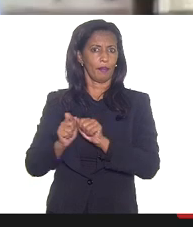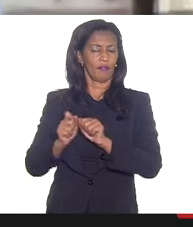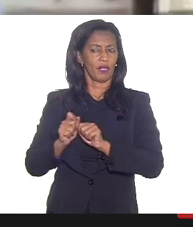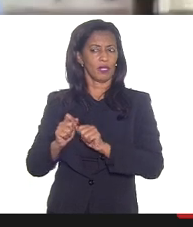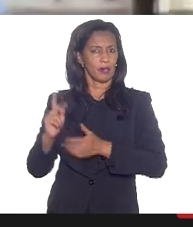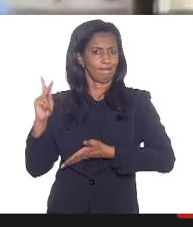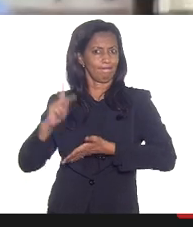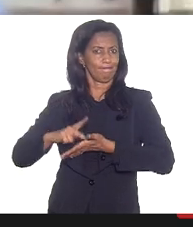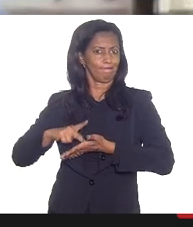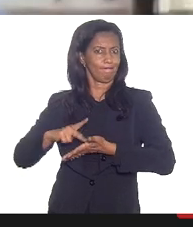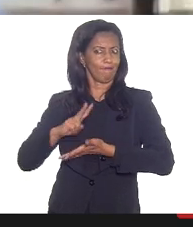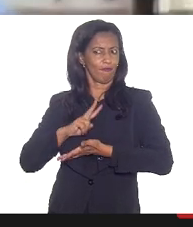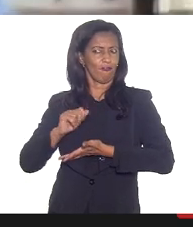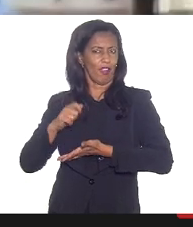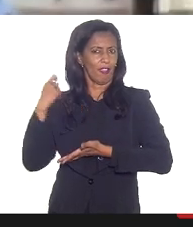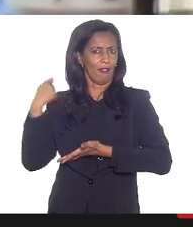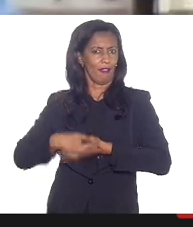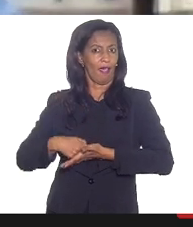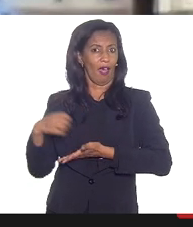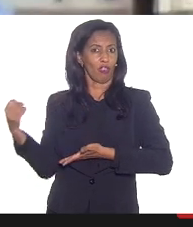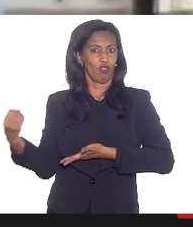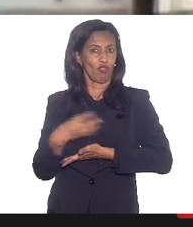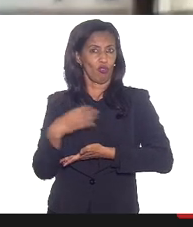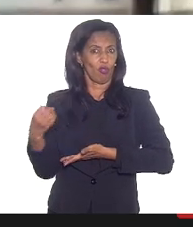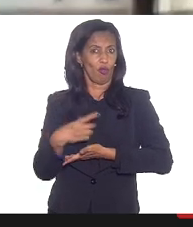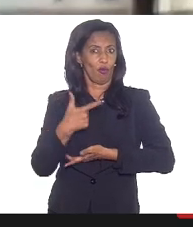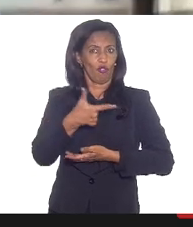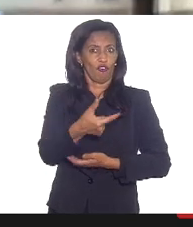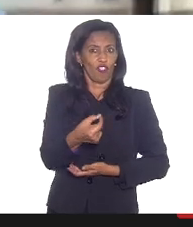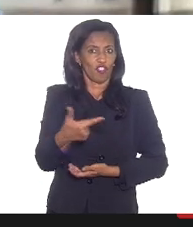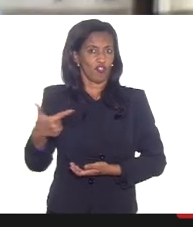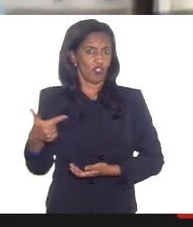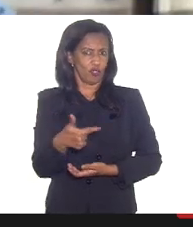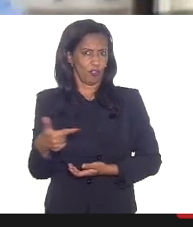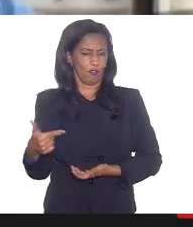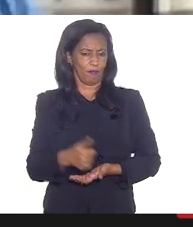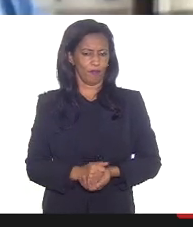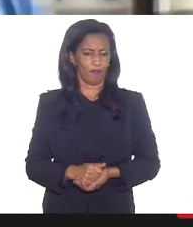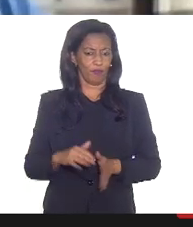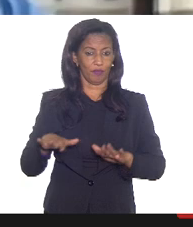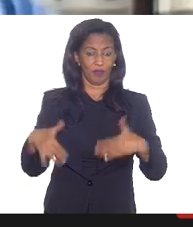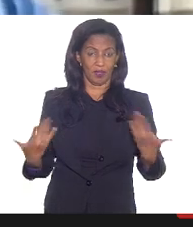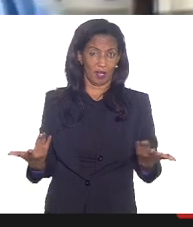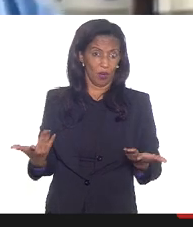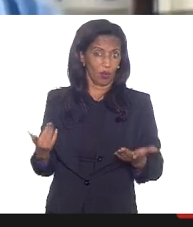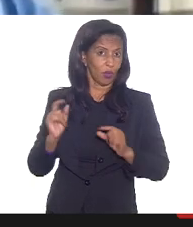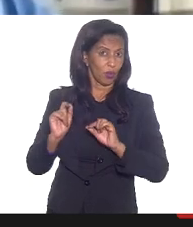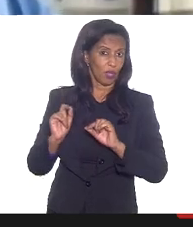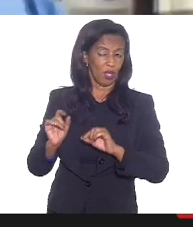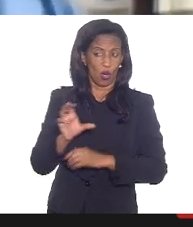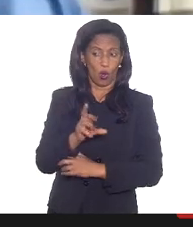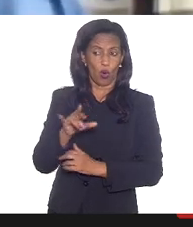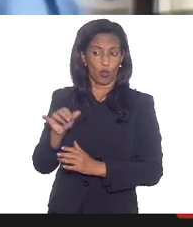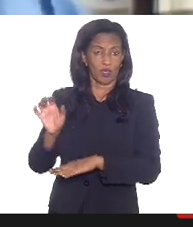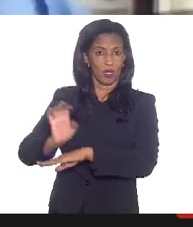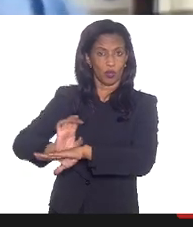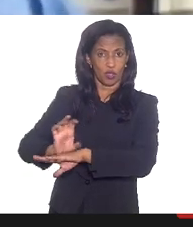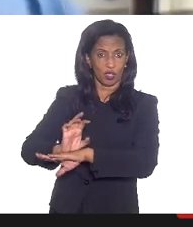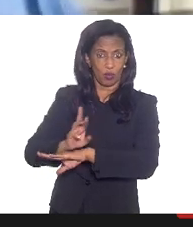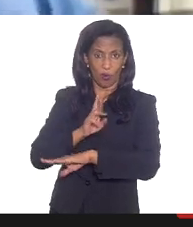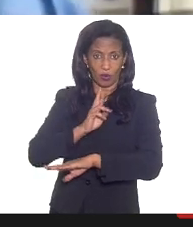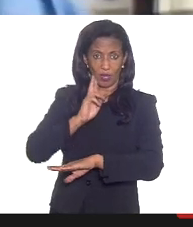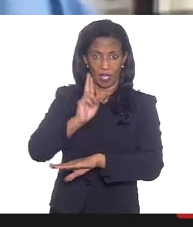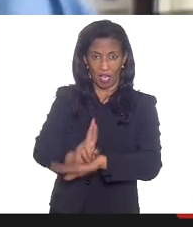valer a nova matriz para 2022. Então, significa dizer que o Conselho Estadual tem que dar